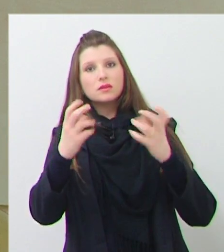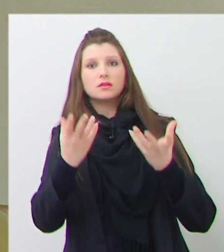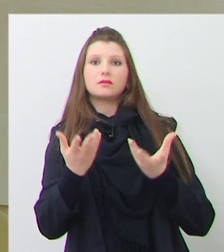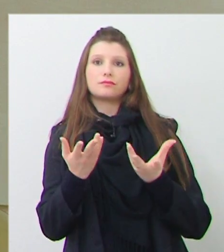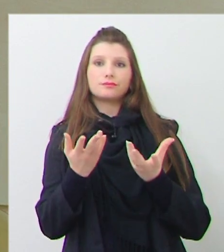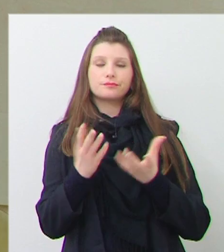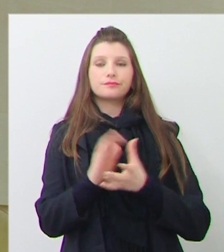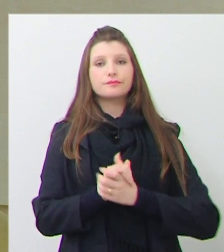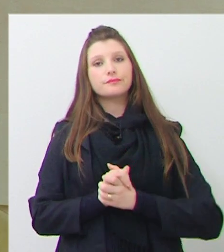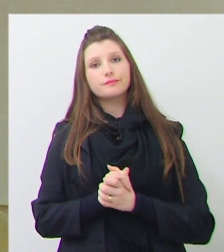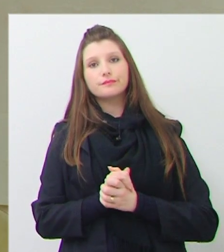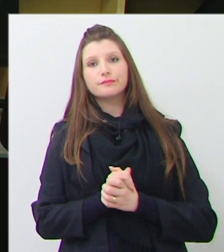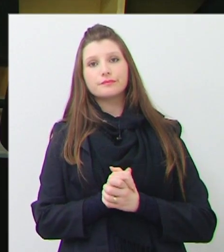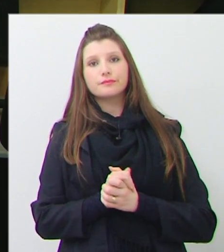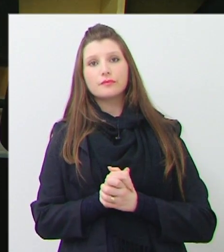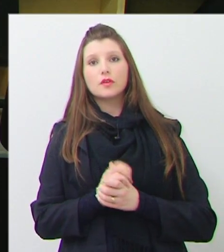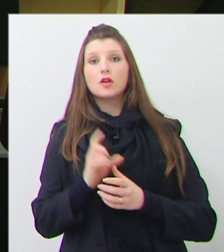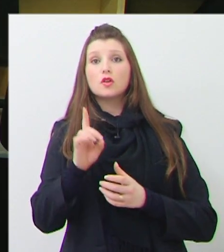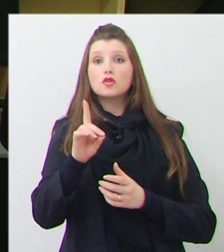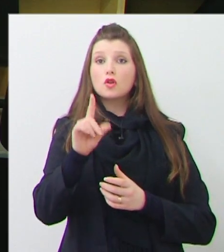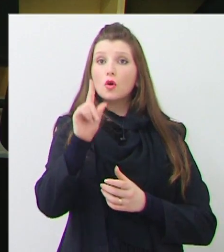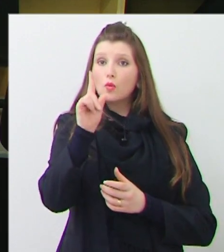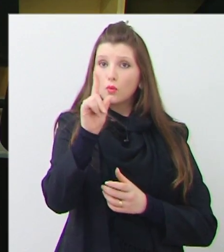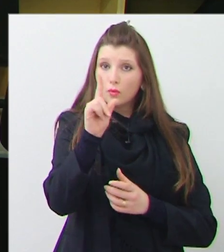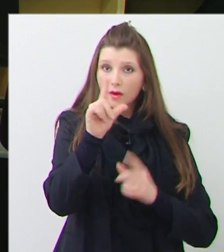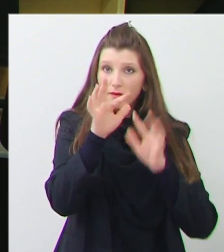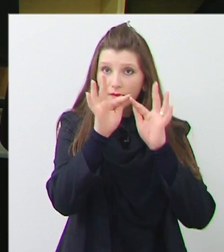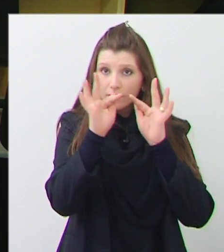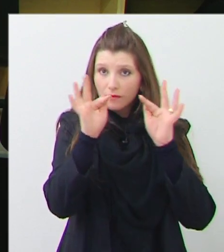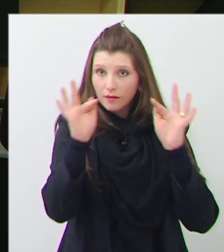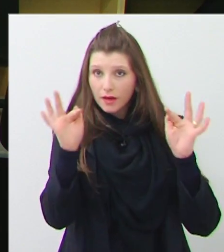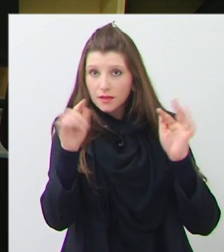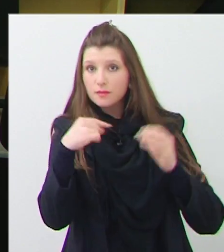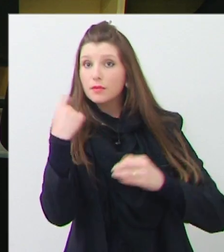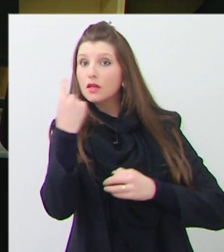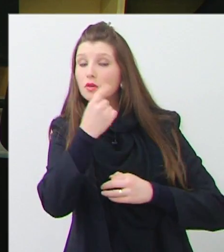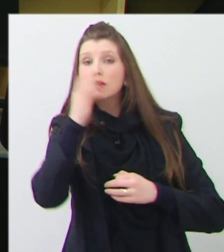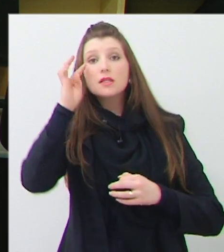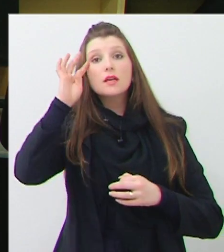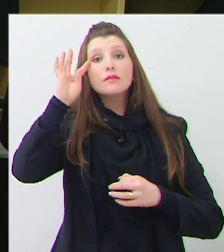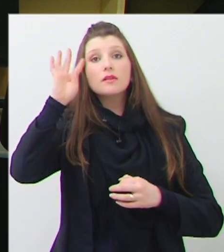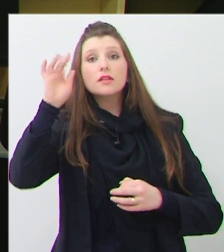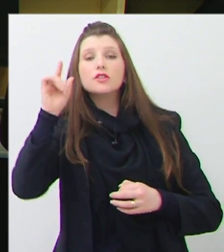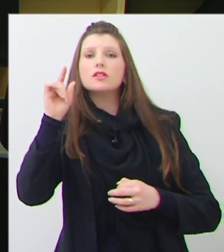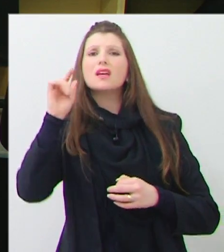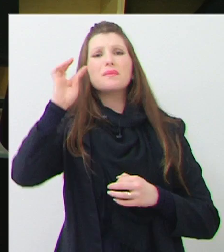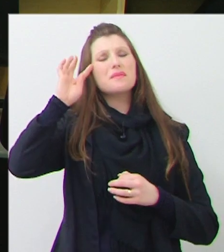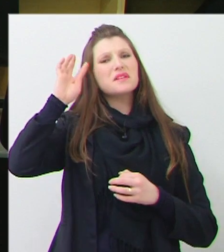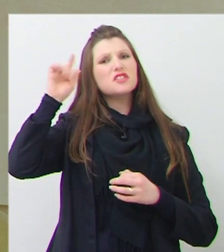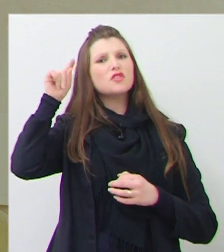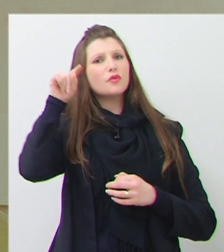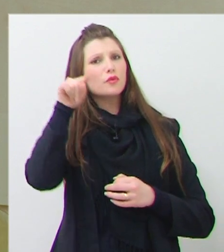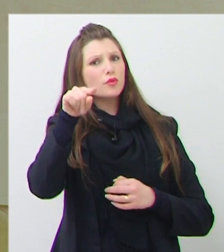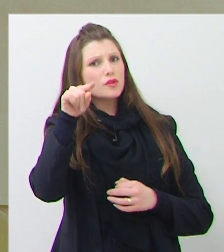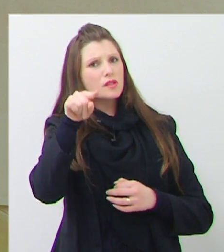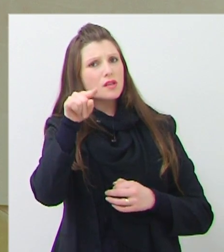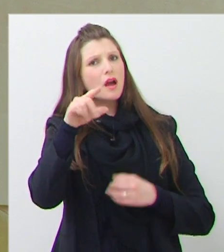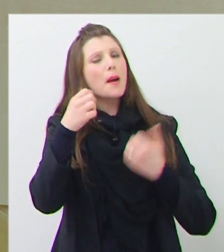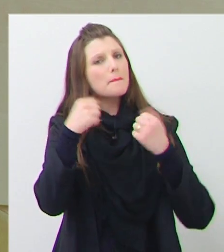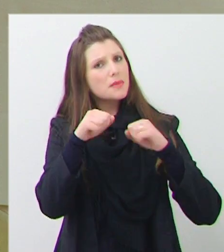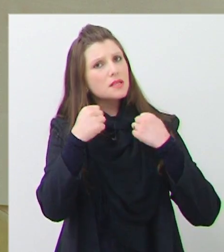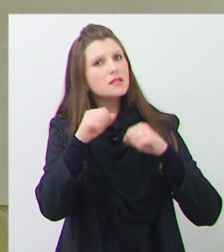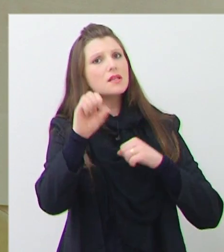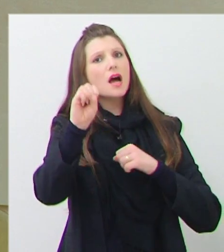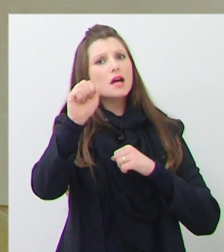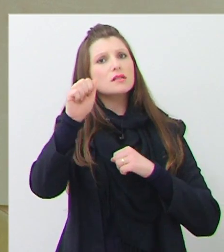coisa. Só fica aqui uma frase para vocês refletirem. Imagine se você precisar do auxílio do SAMU